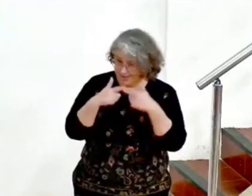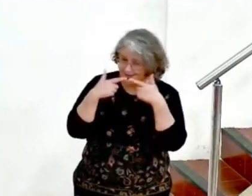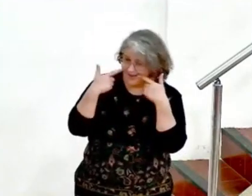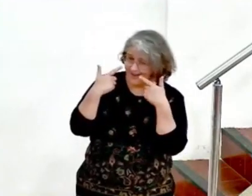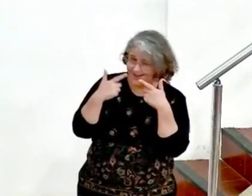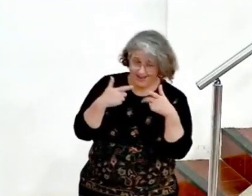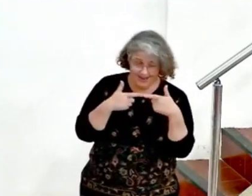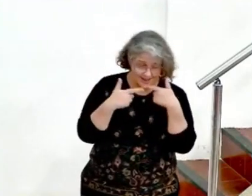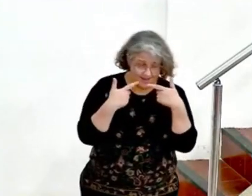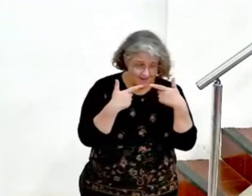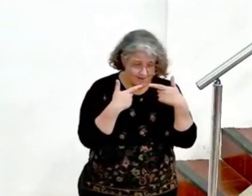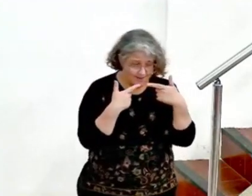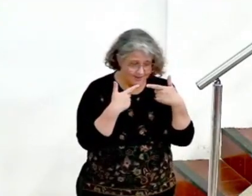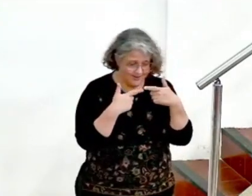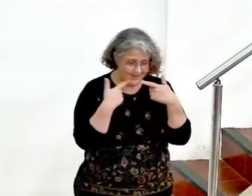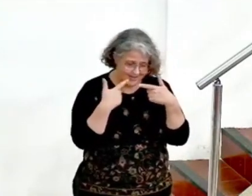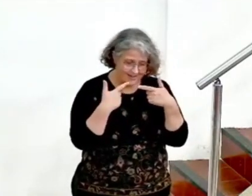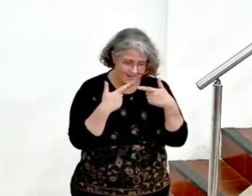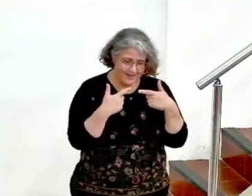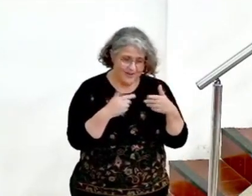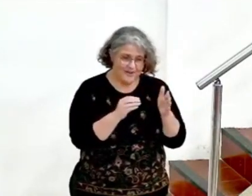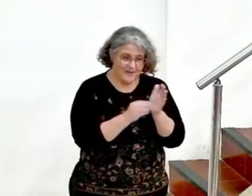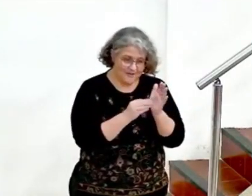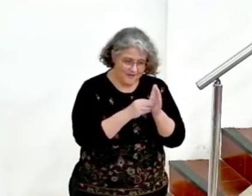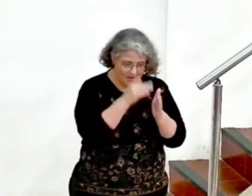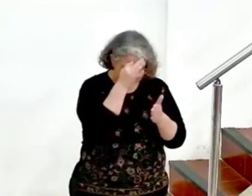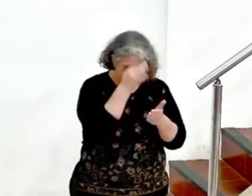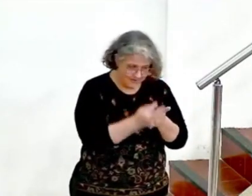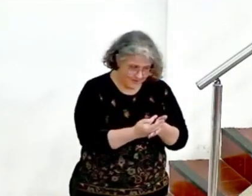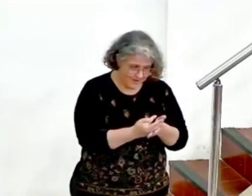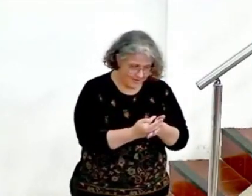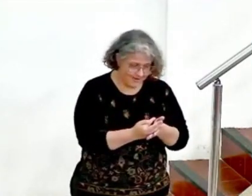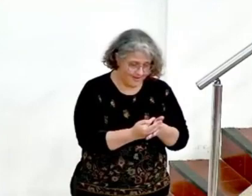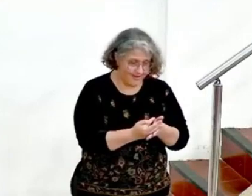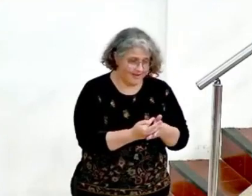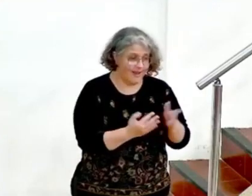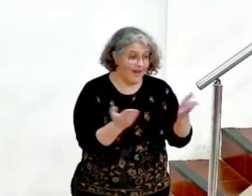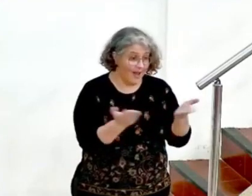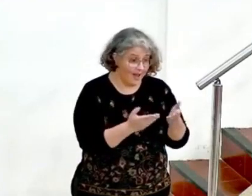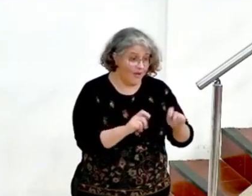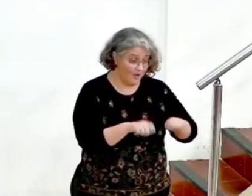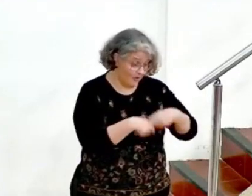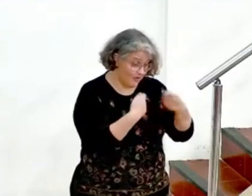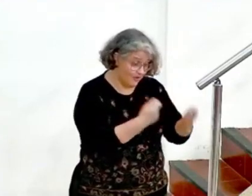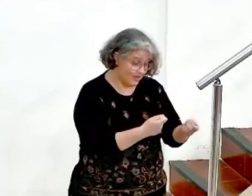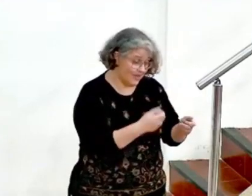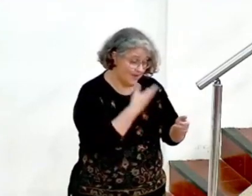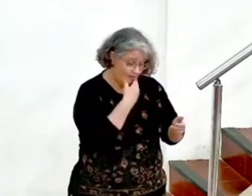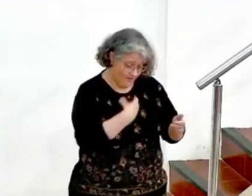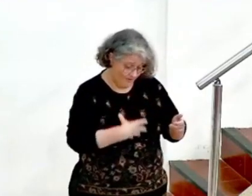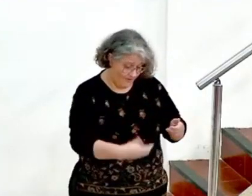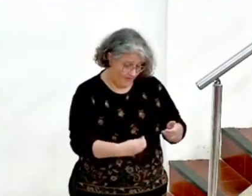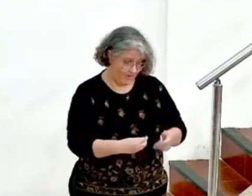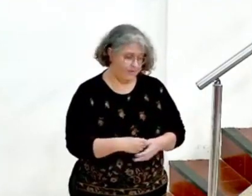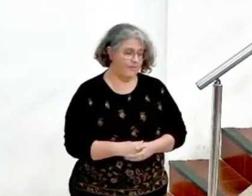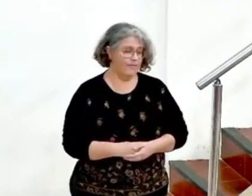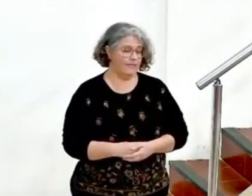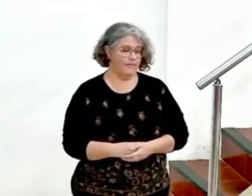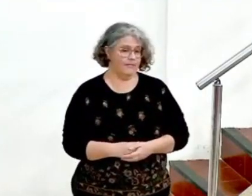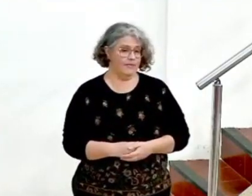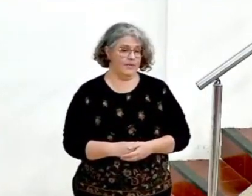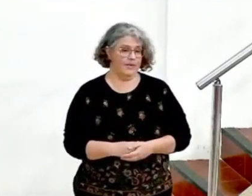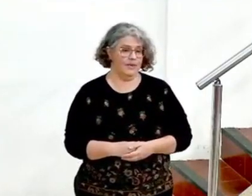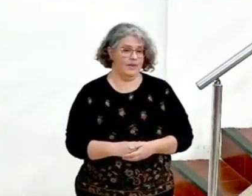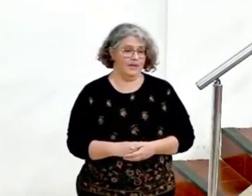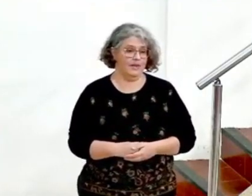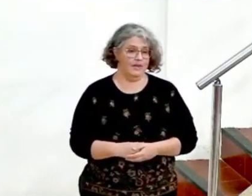incrédula, agora eu vou te dar o filho. A expressão visitou o Senhor a